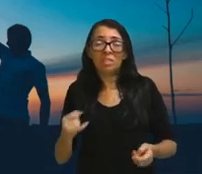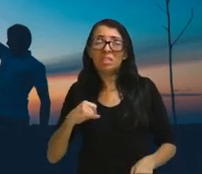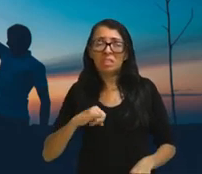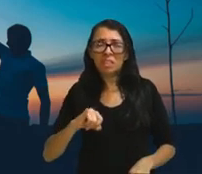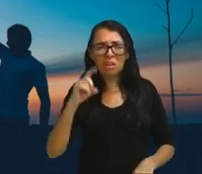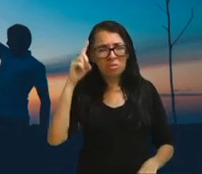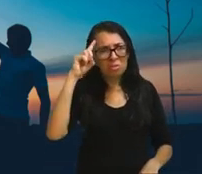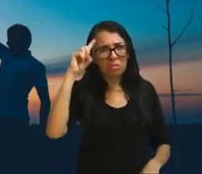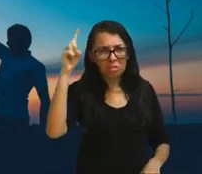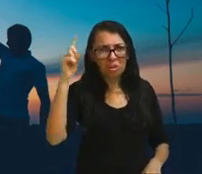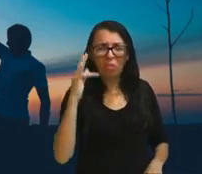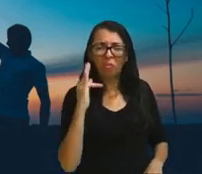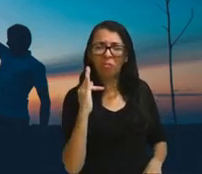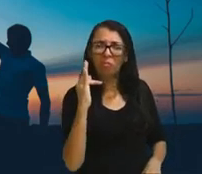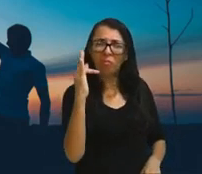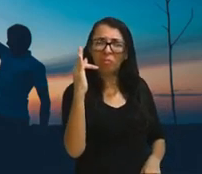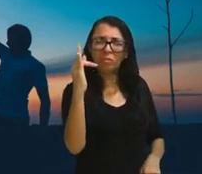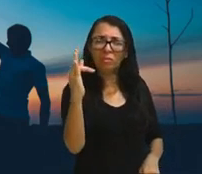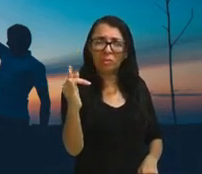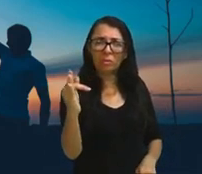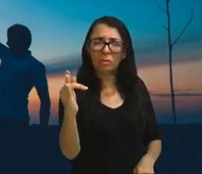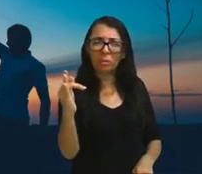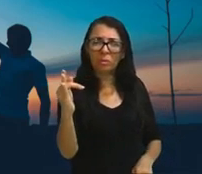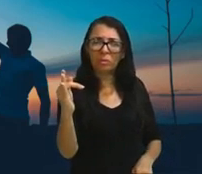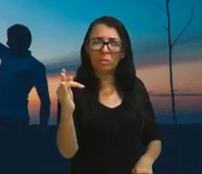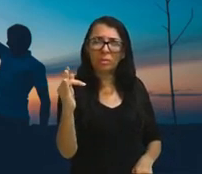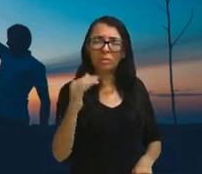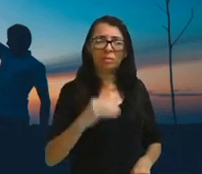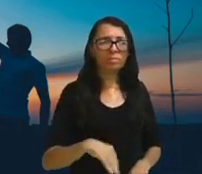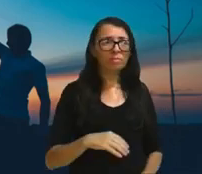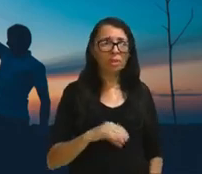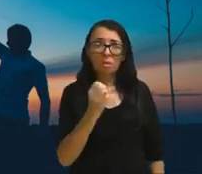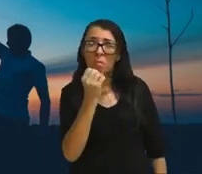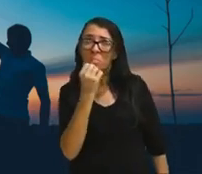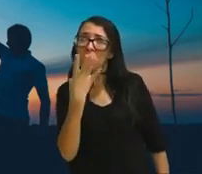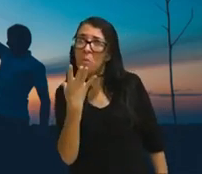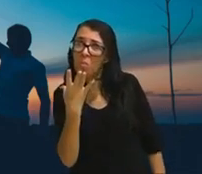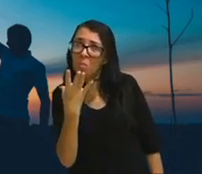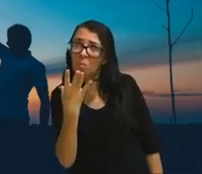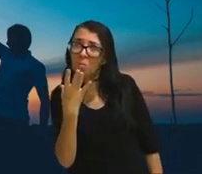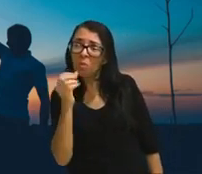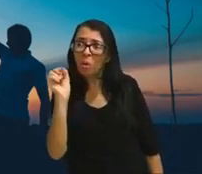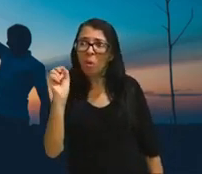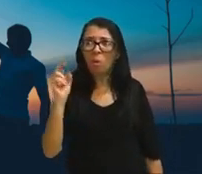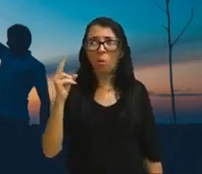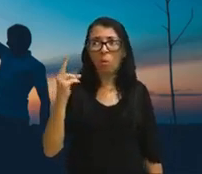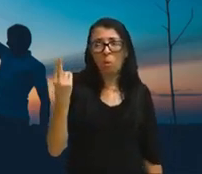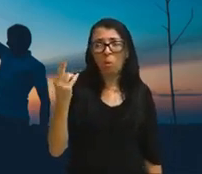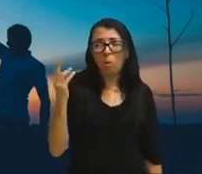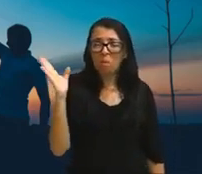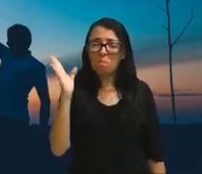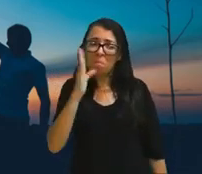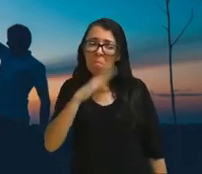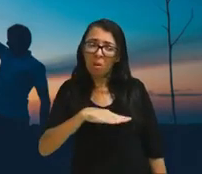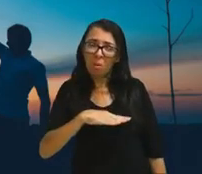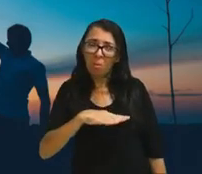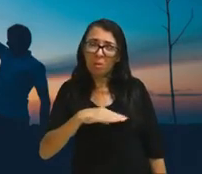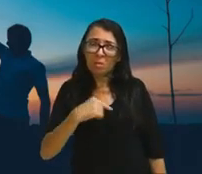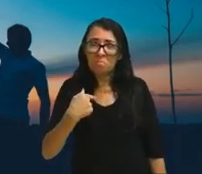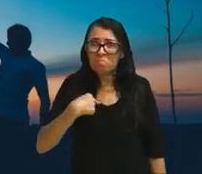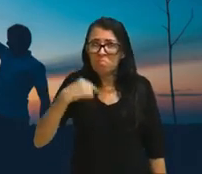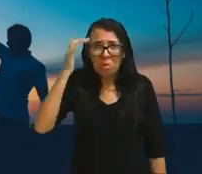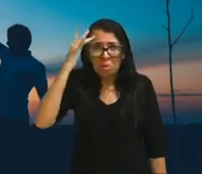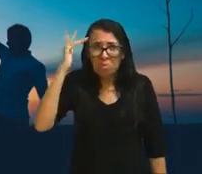sabemos. Se os dias que virão vão serem piores ou vão piorar,